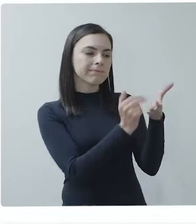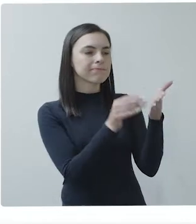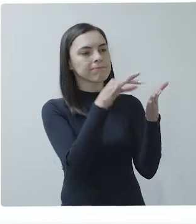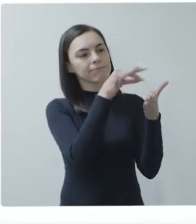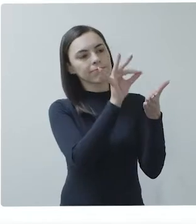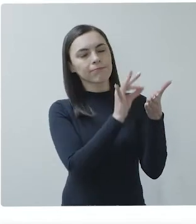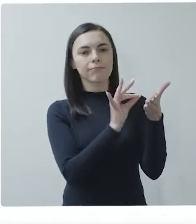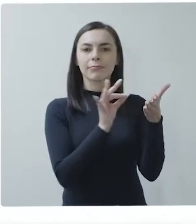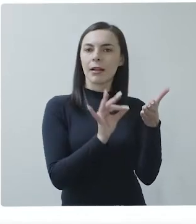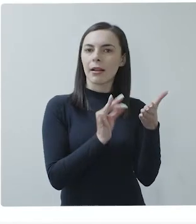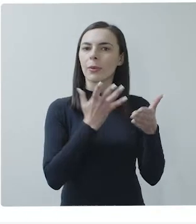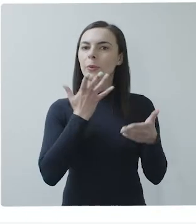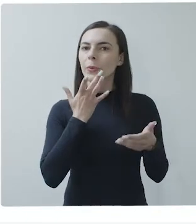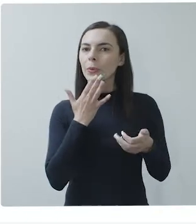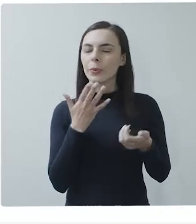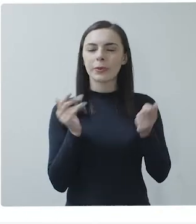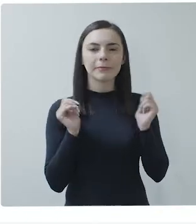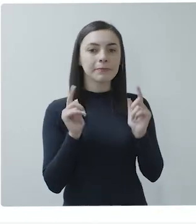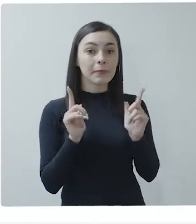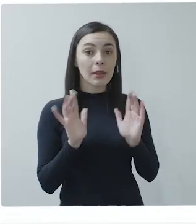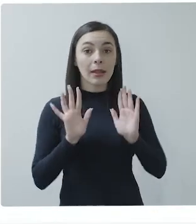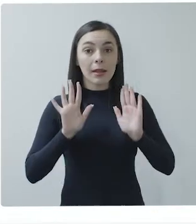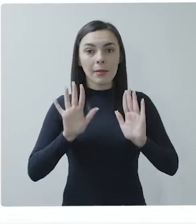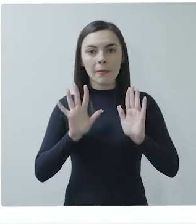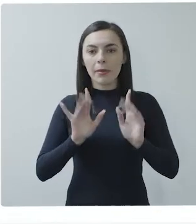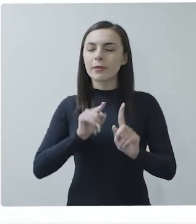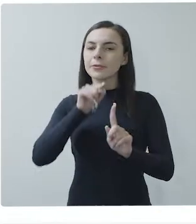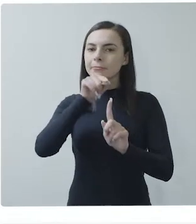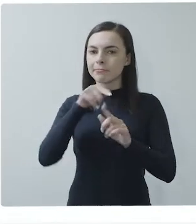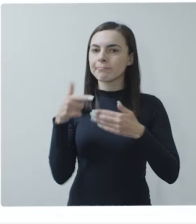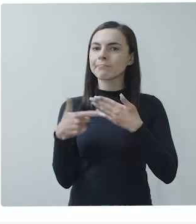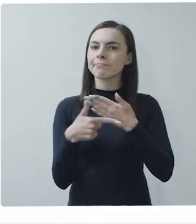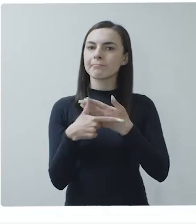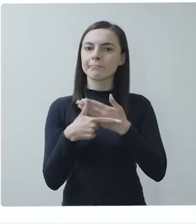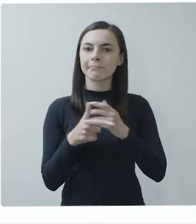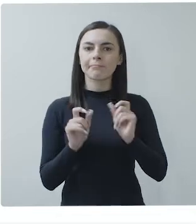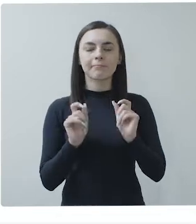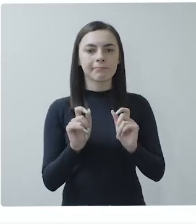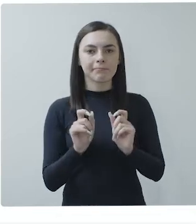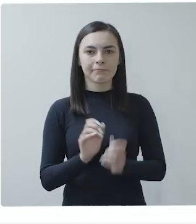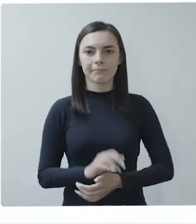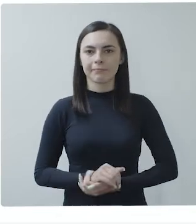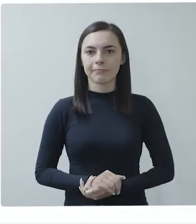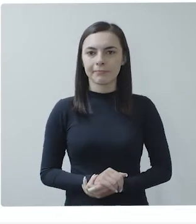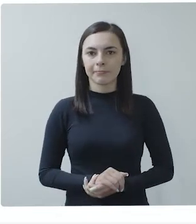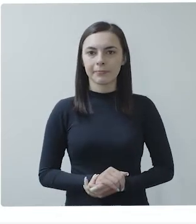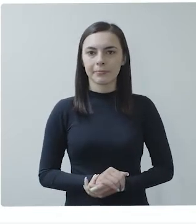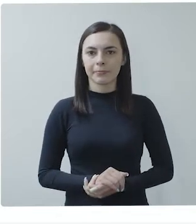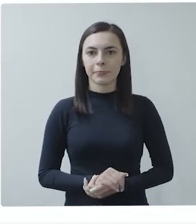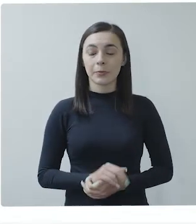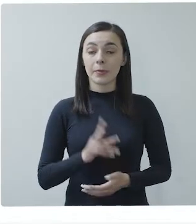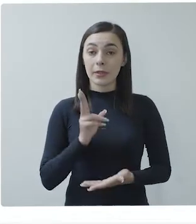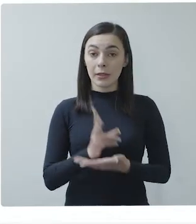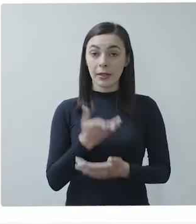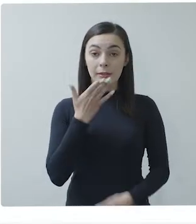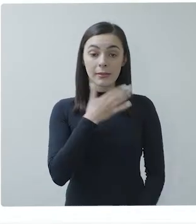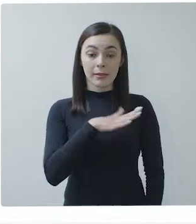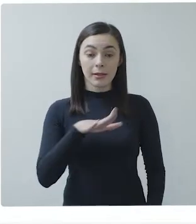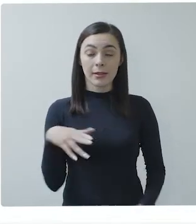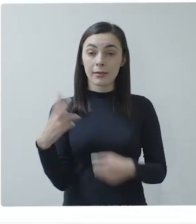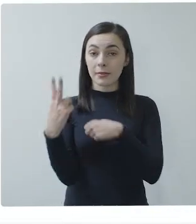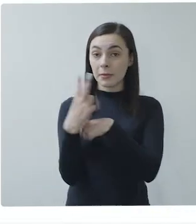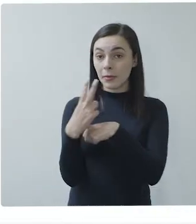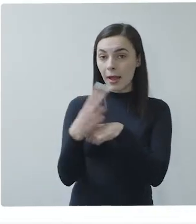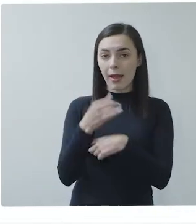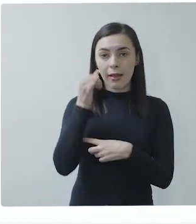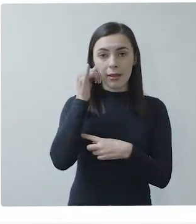ficou divertido e colorido, mas esse muro tem uma função, que é do quê? Proteger as crianças, para que as crianças